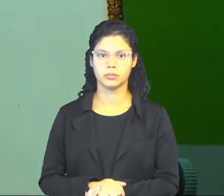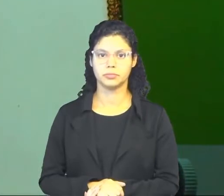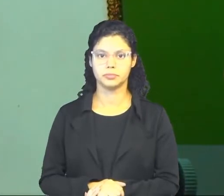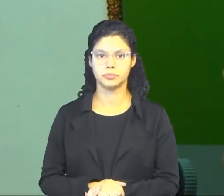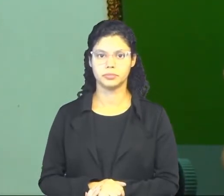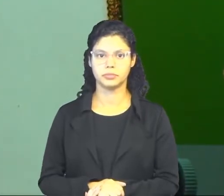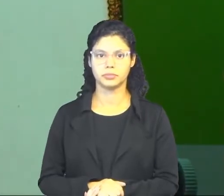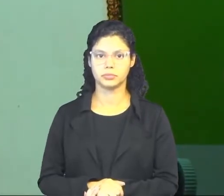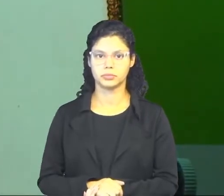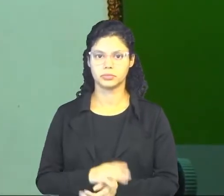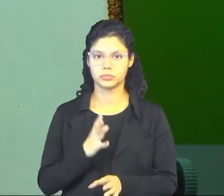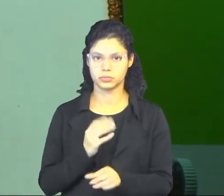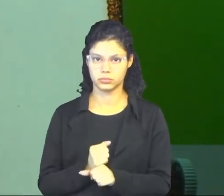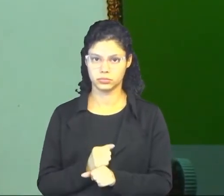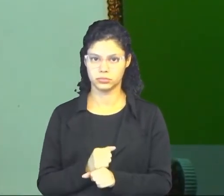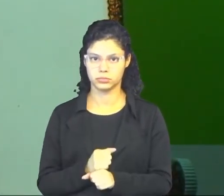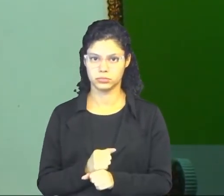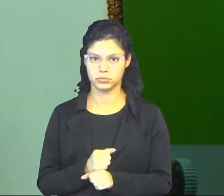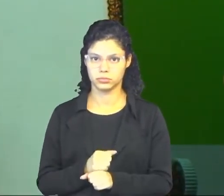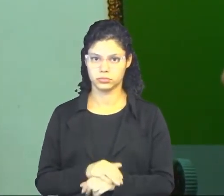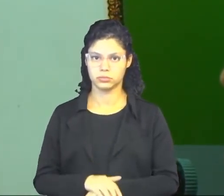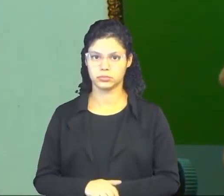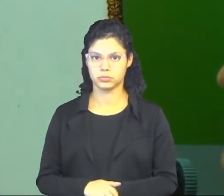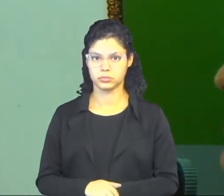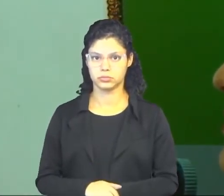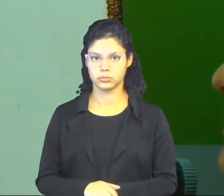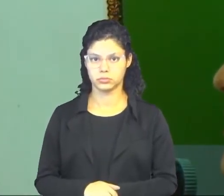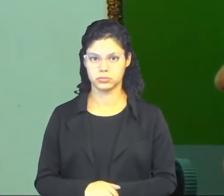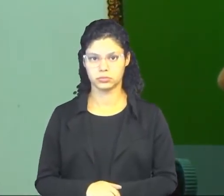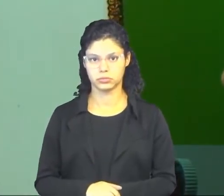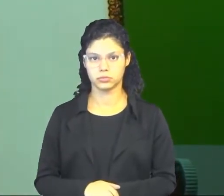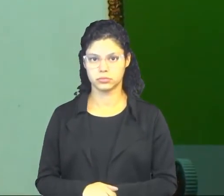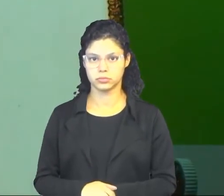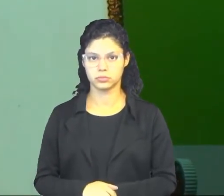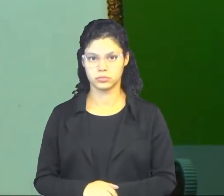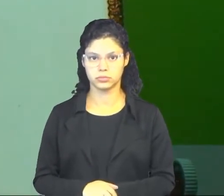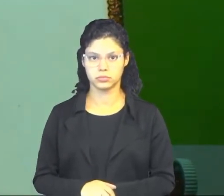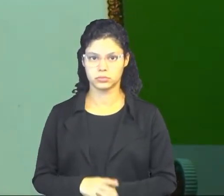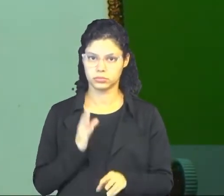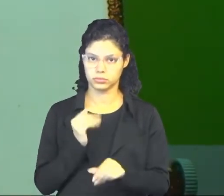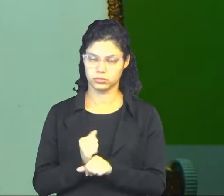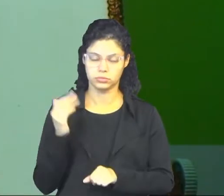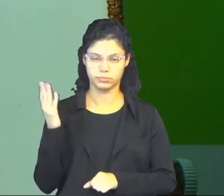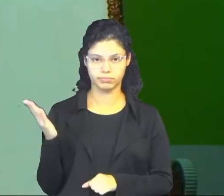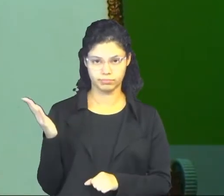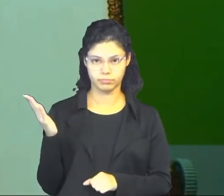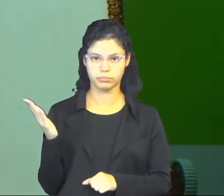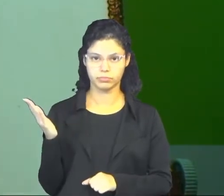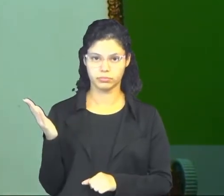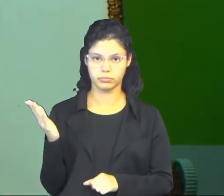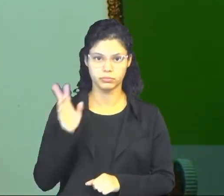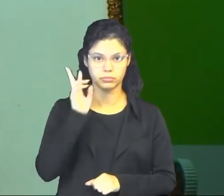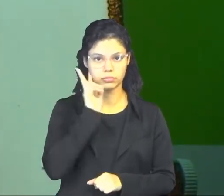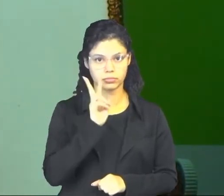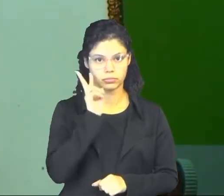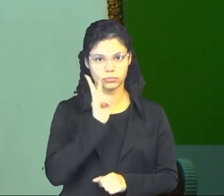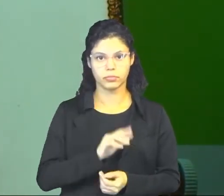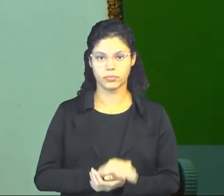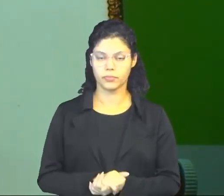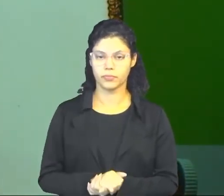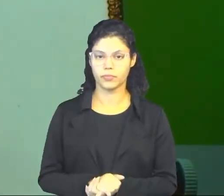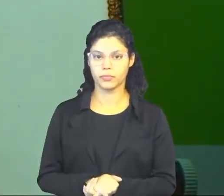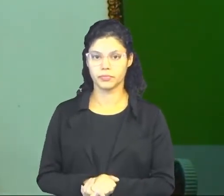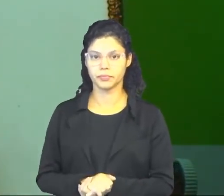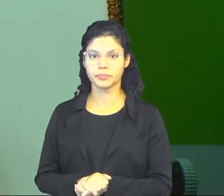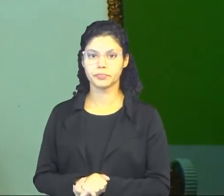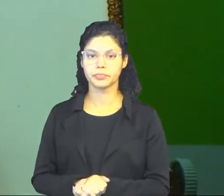mais 97. Olha só o que eu estou fazendo aqui, ó. Minha adição. Vou lembrar aqui, ó. Aqui eu tenho